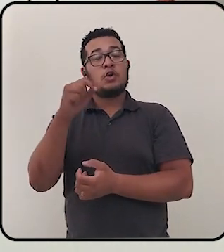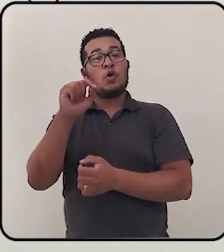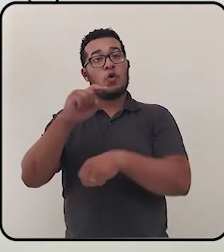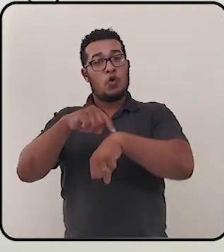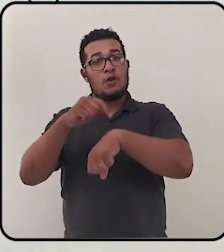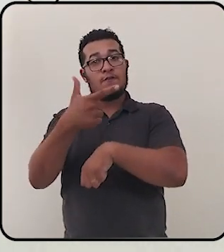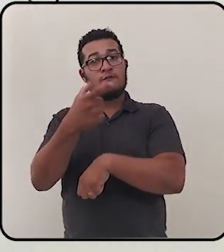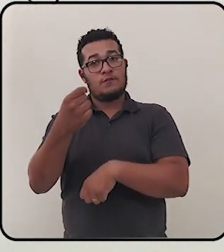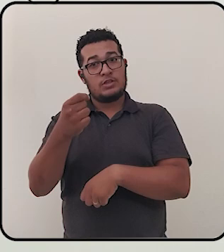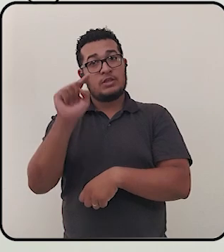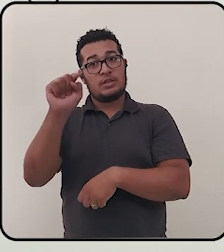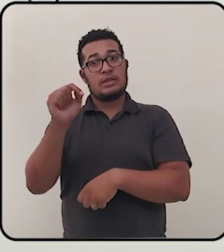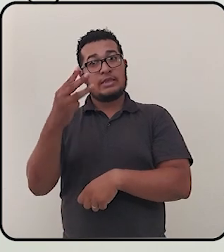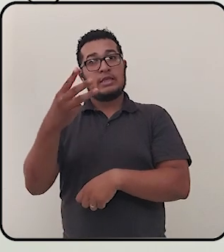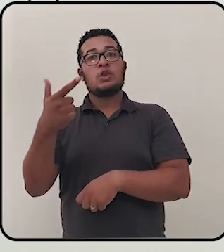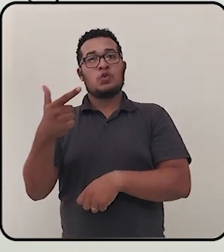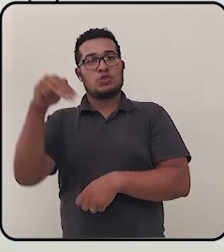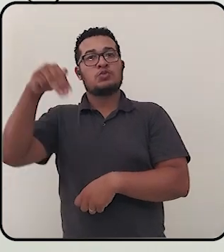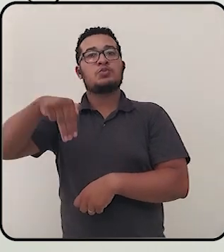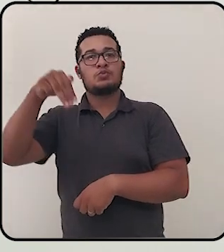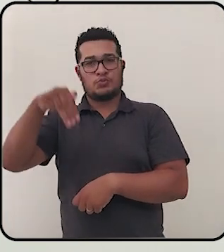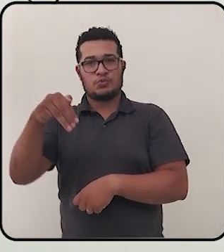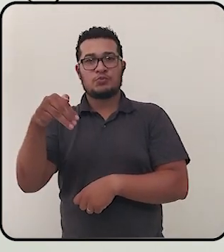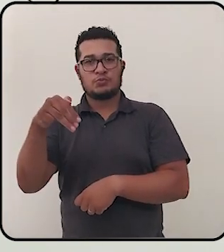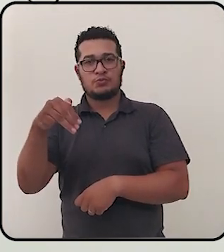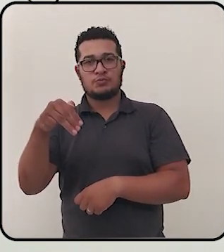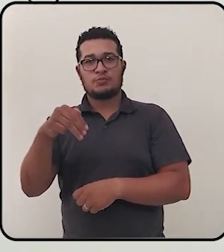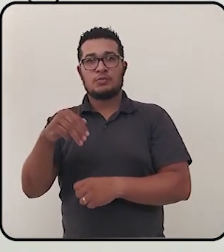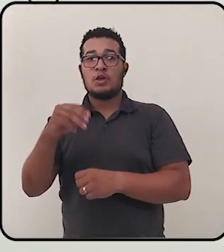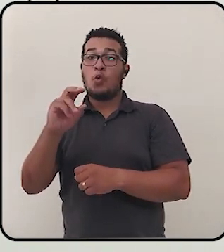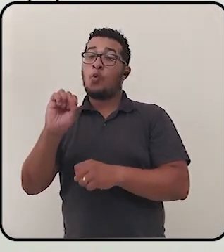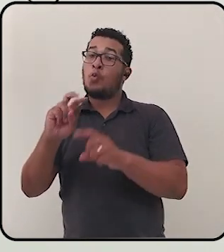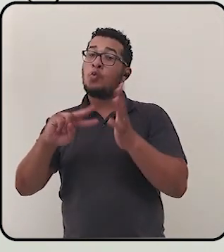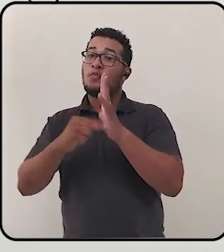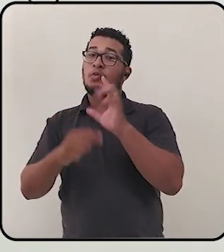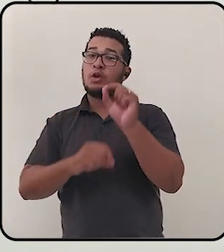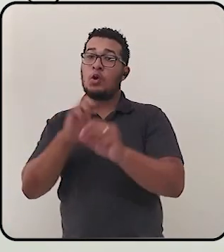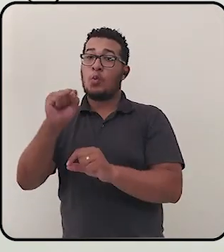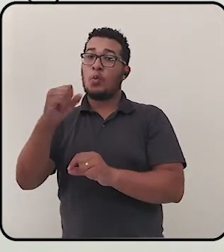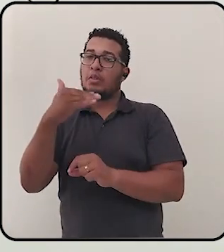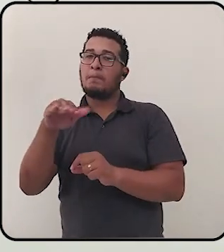já são 20 horas e 32 minutos.